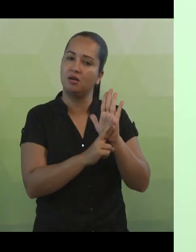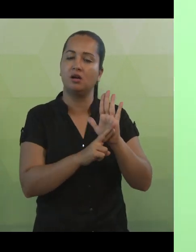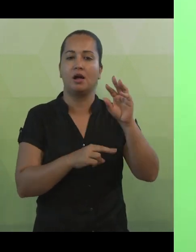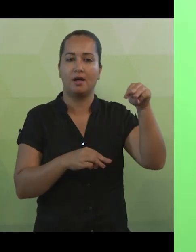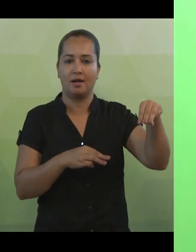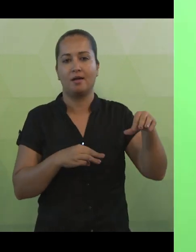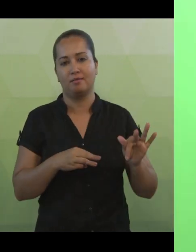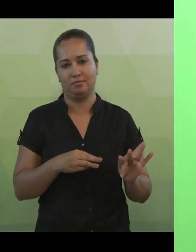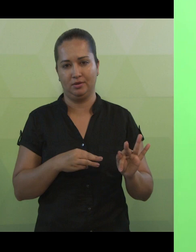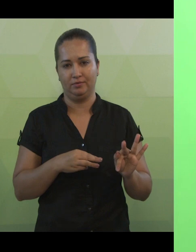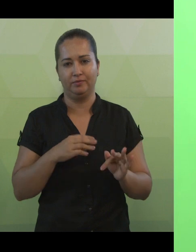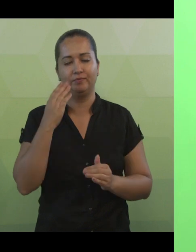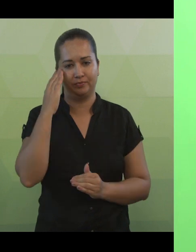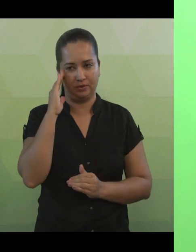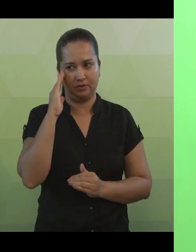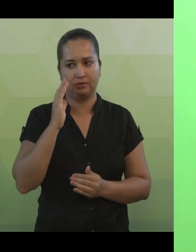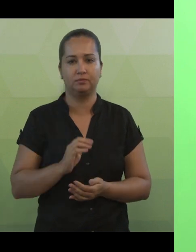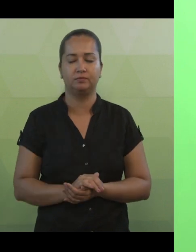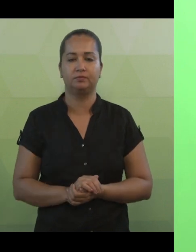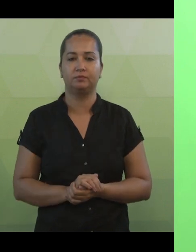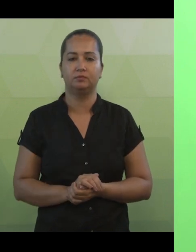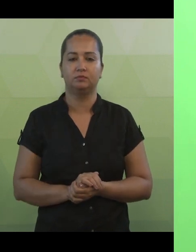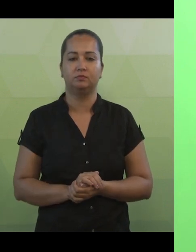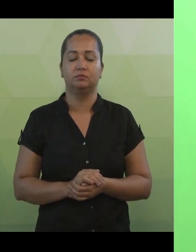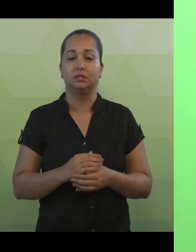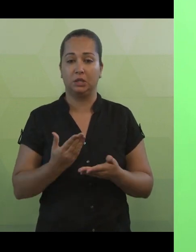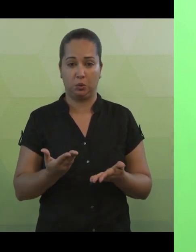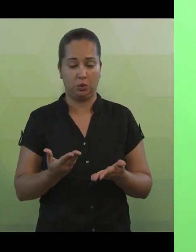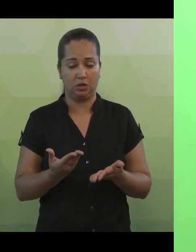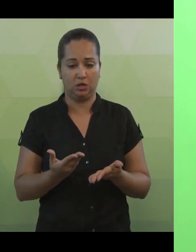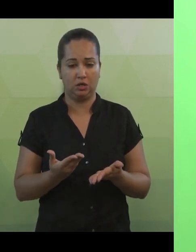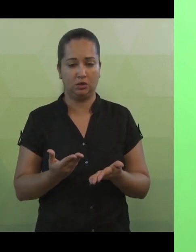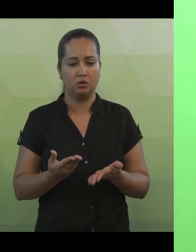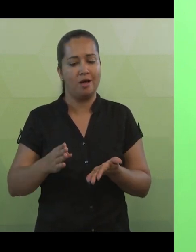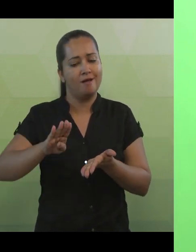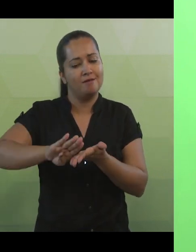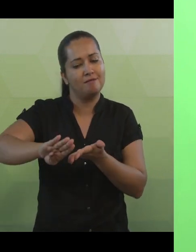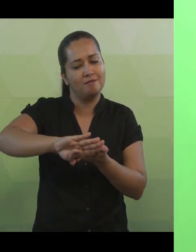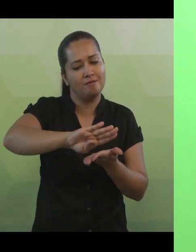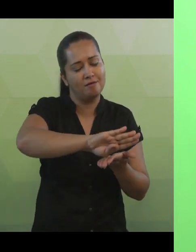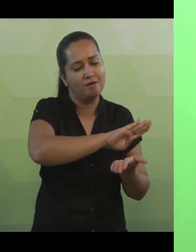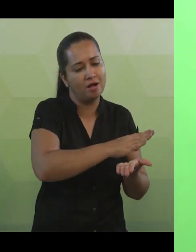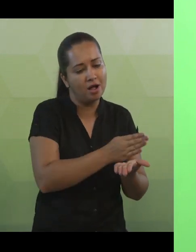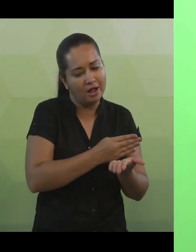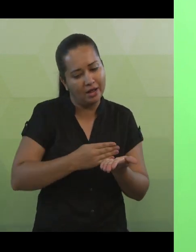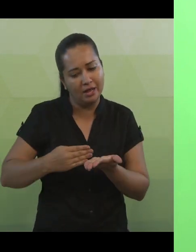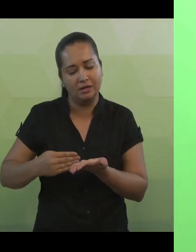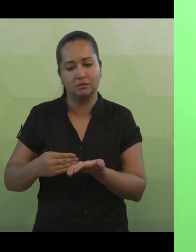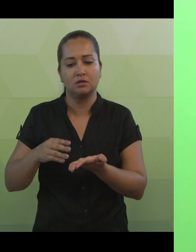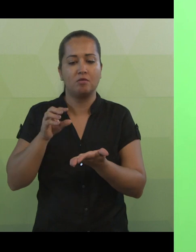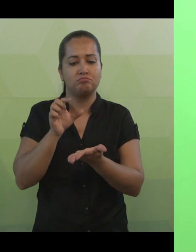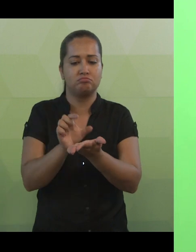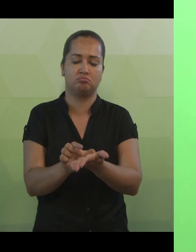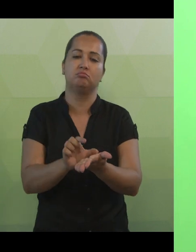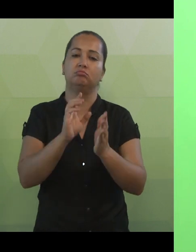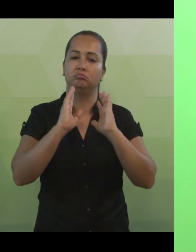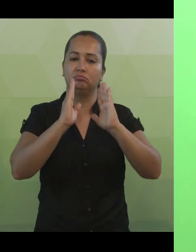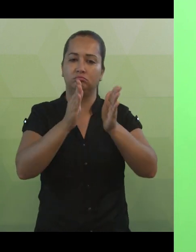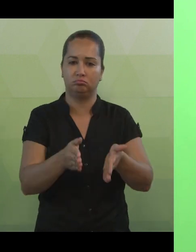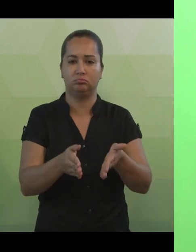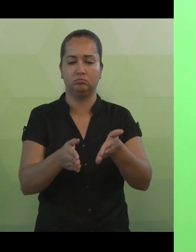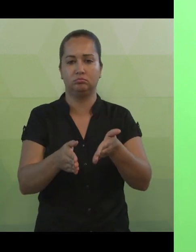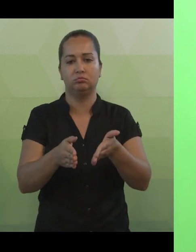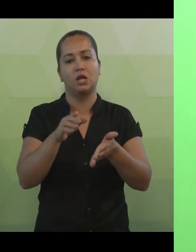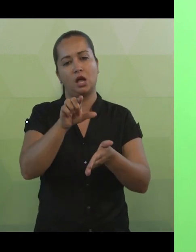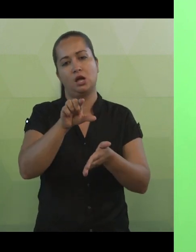alteração. Então, a definição de uma restrição de domínio ela pode ser feita de forma individual em cada atributo ou através